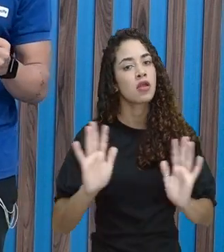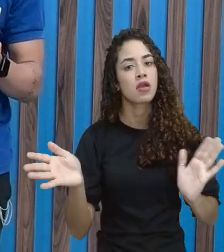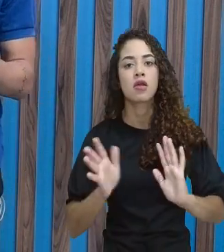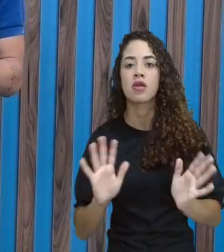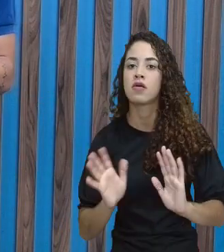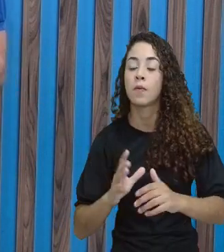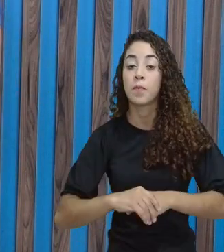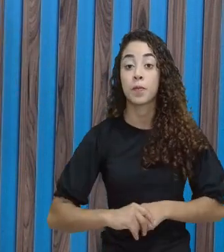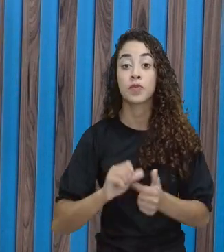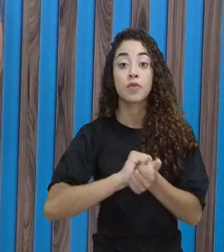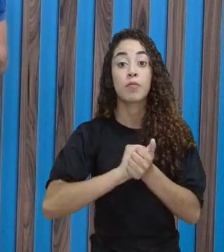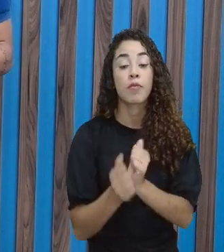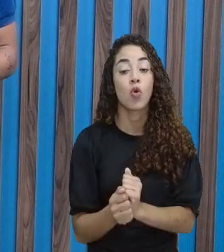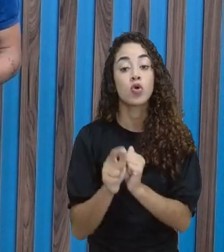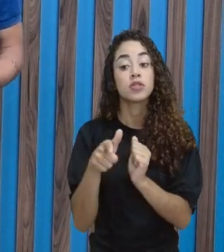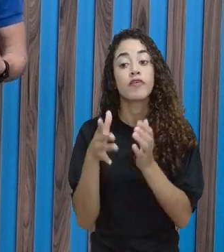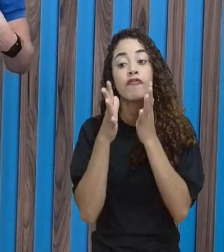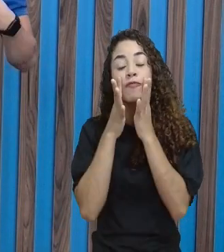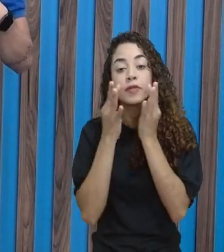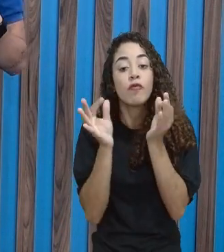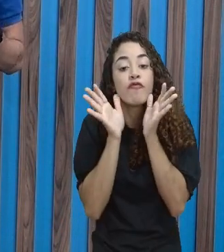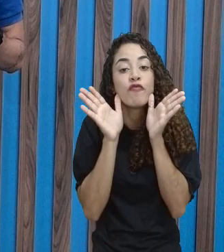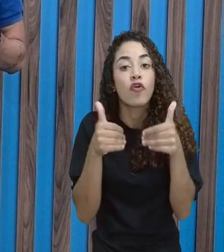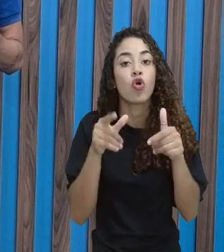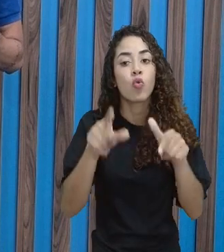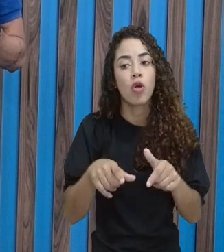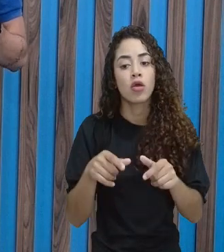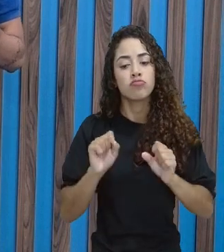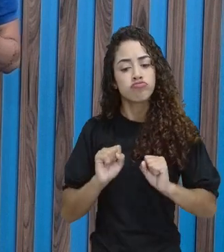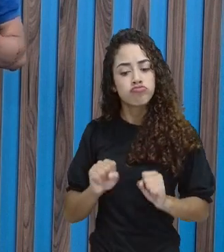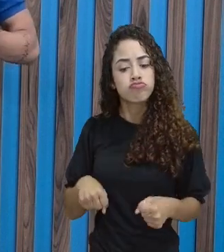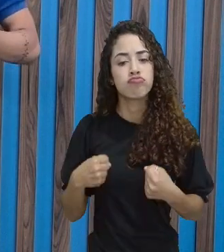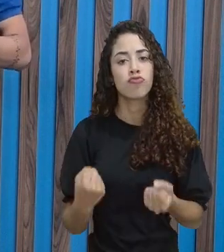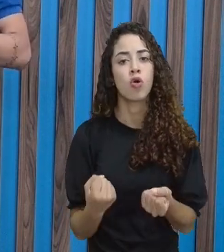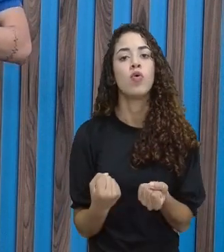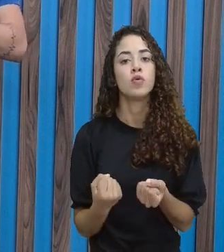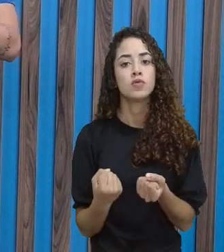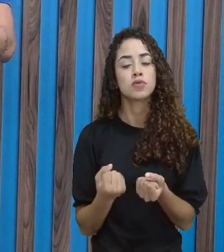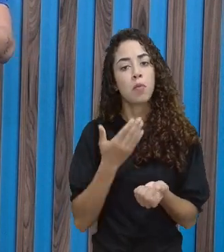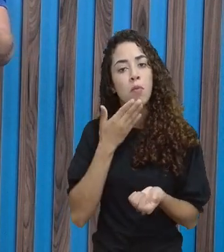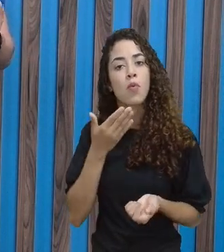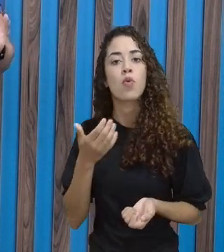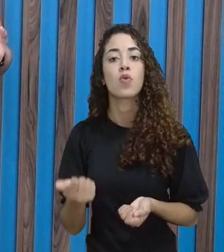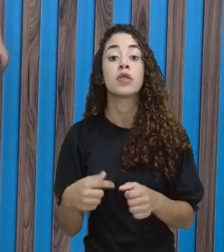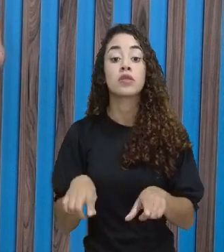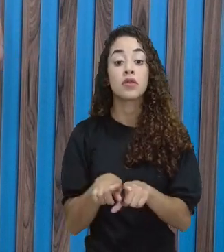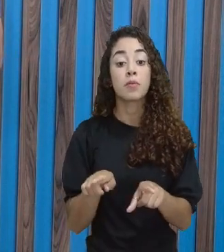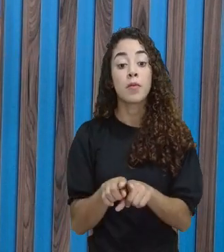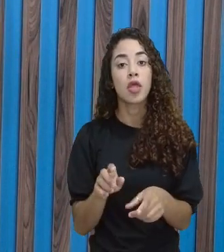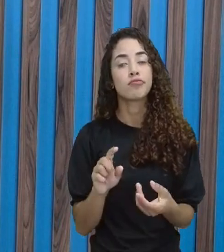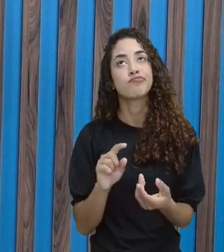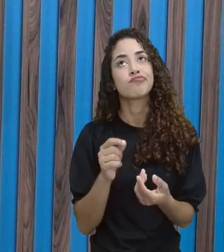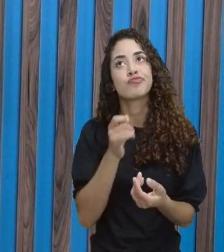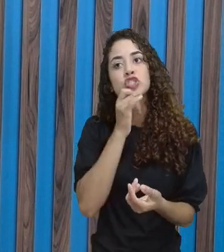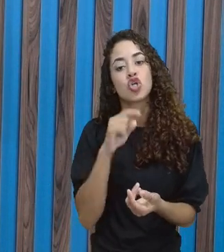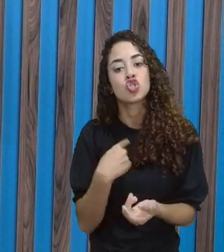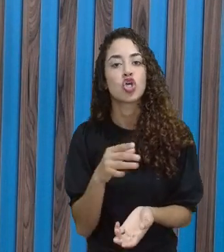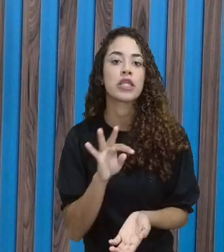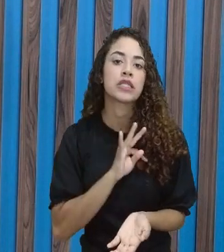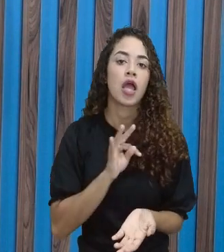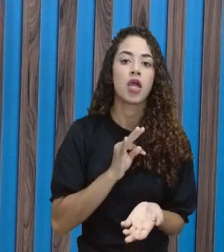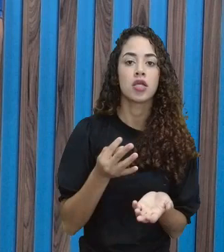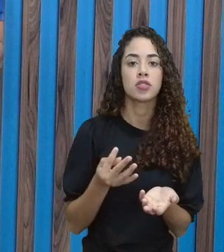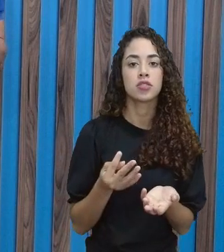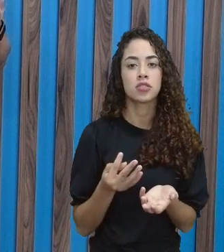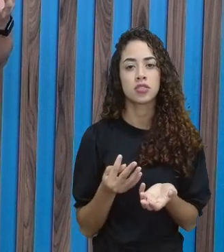tem sempre a intenção de mostrar o nosso melhor e fazer com que a nossa técnica, a nossa tática, né,